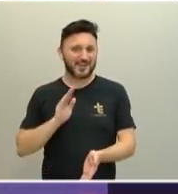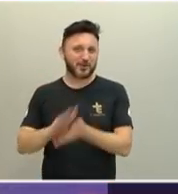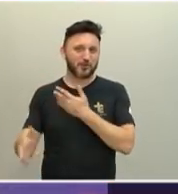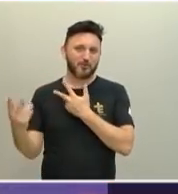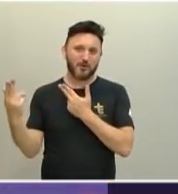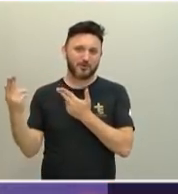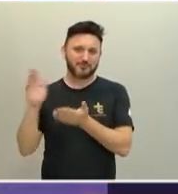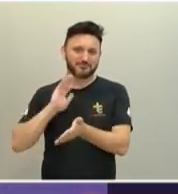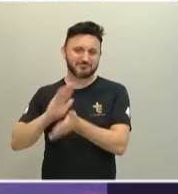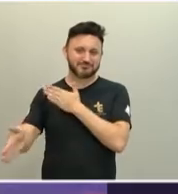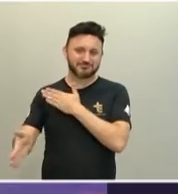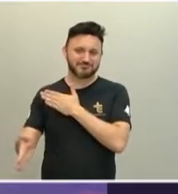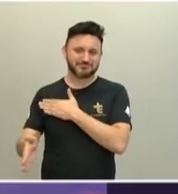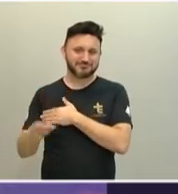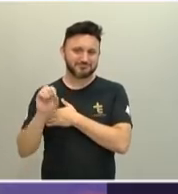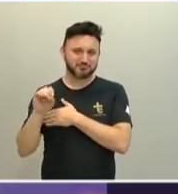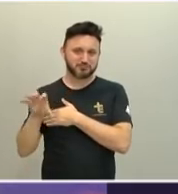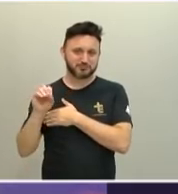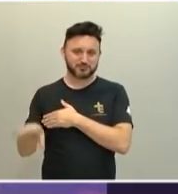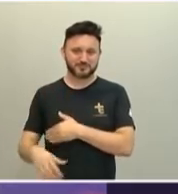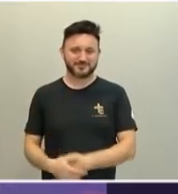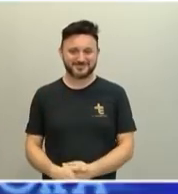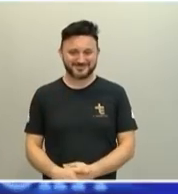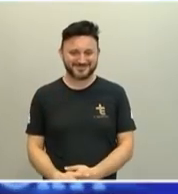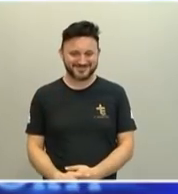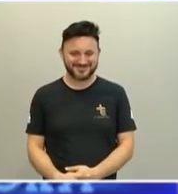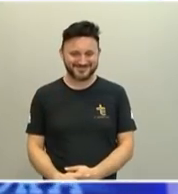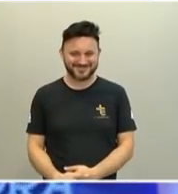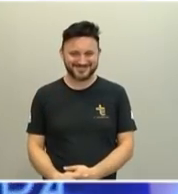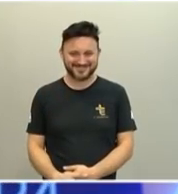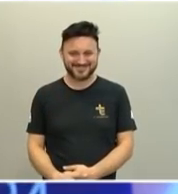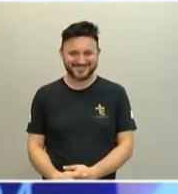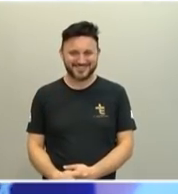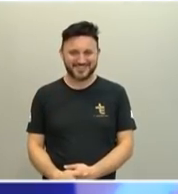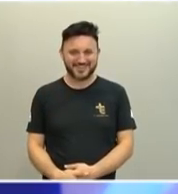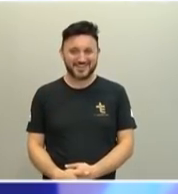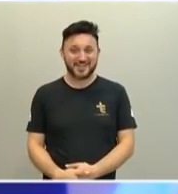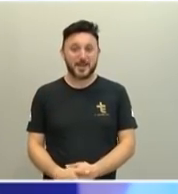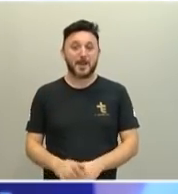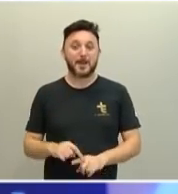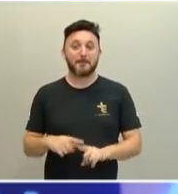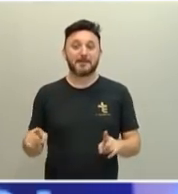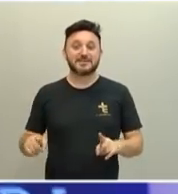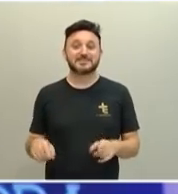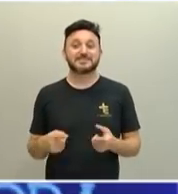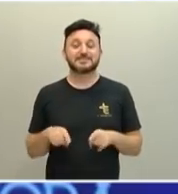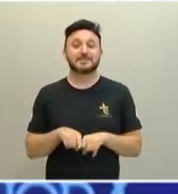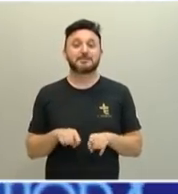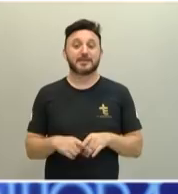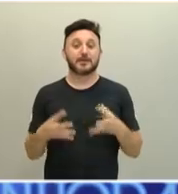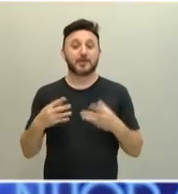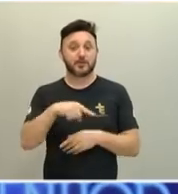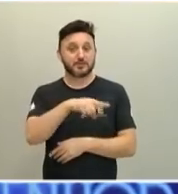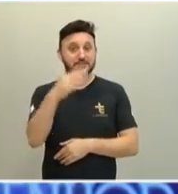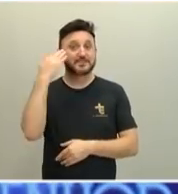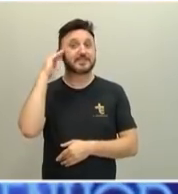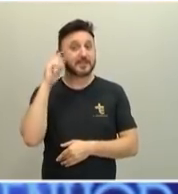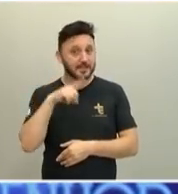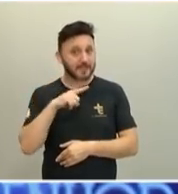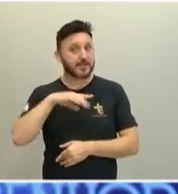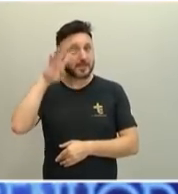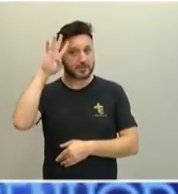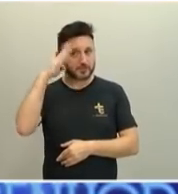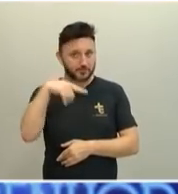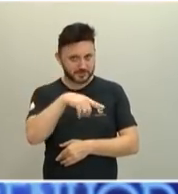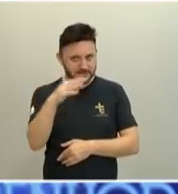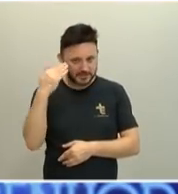Esse é para a pessoa sair de cena, né? Esse terceiro gesto aí por minha conta. Mas eu quero que você entenda que tem como. Você está